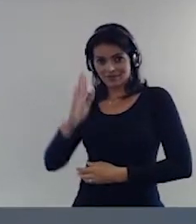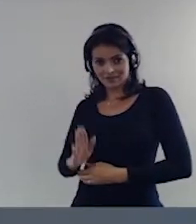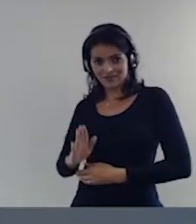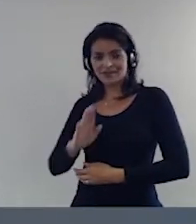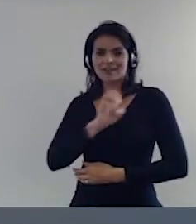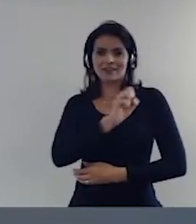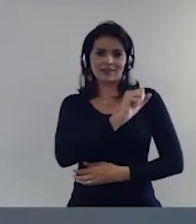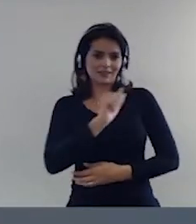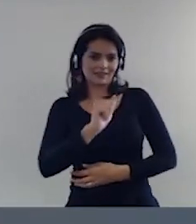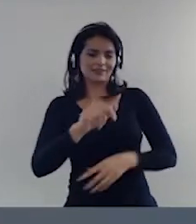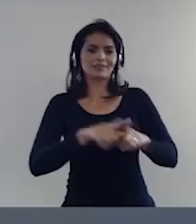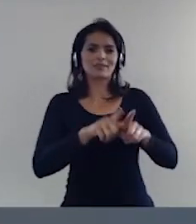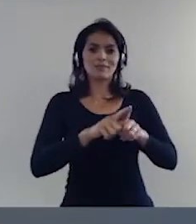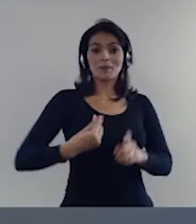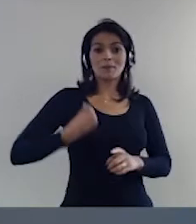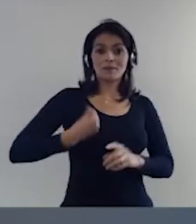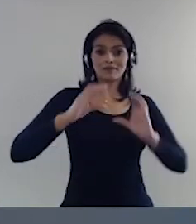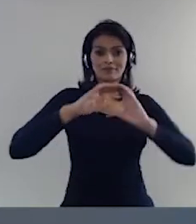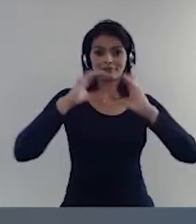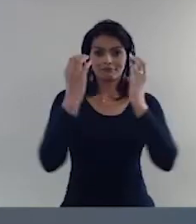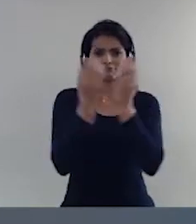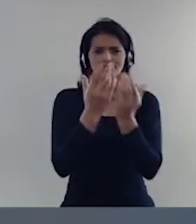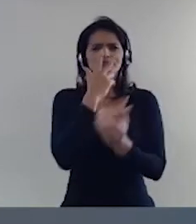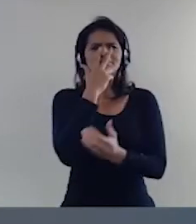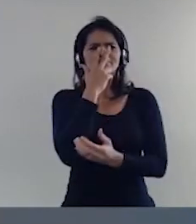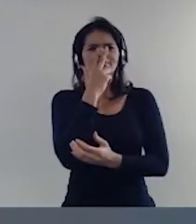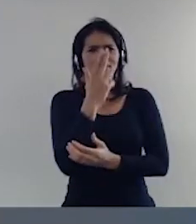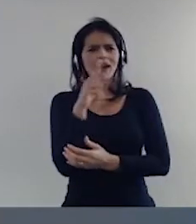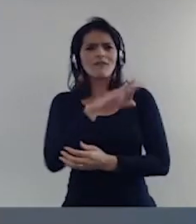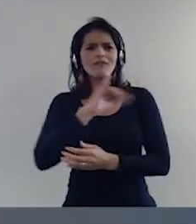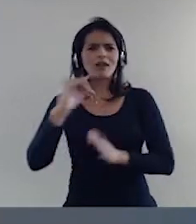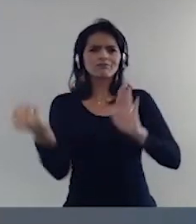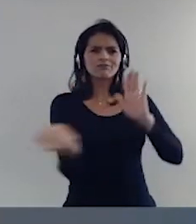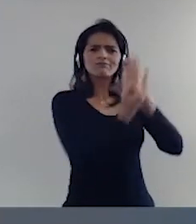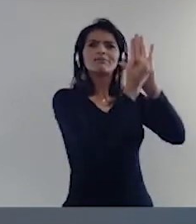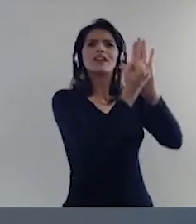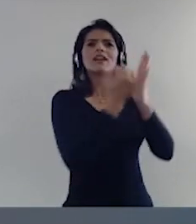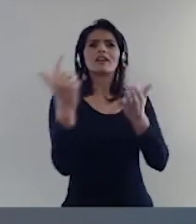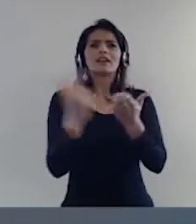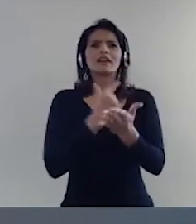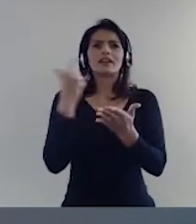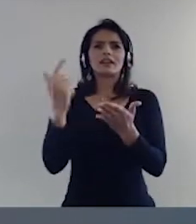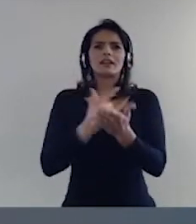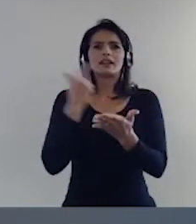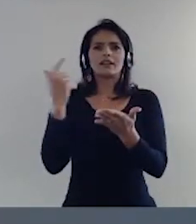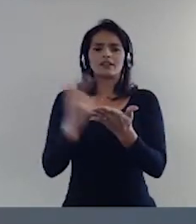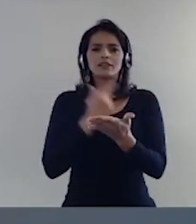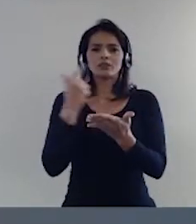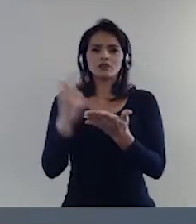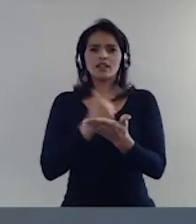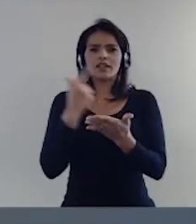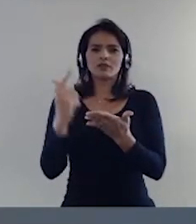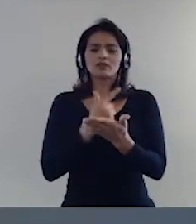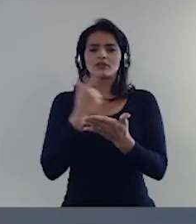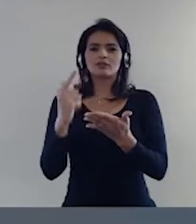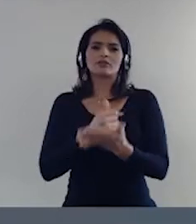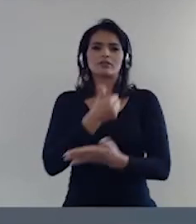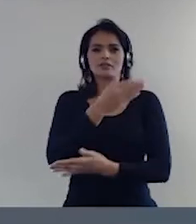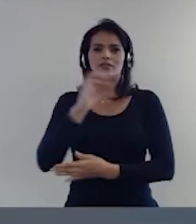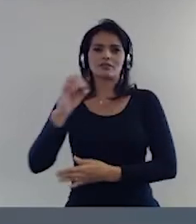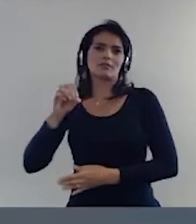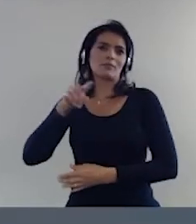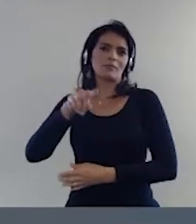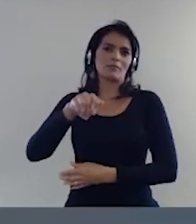ESA, participando desse congresso que me parece irá entrar para o livro dos recordes, né? Mais de 100 mil inscritos, realmente é